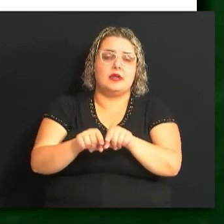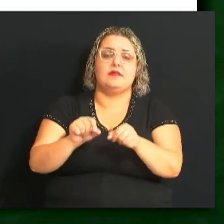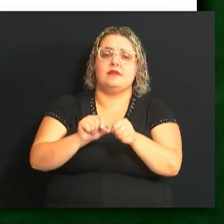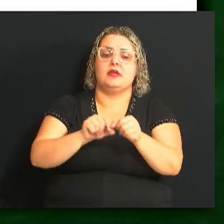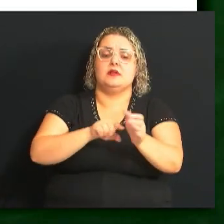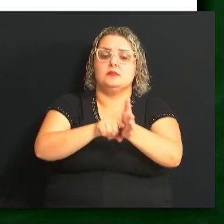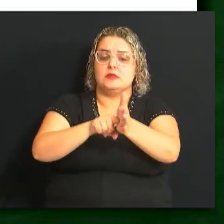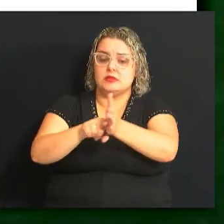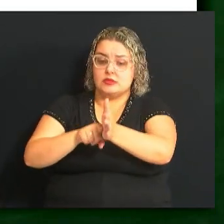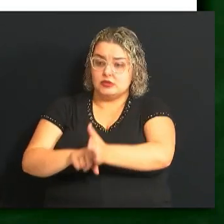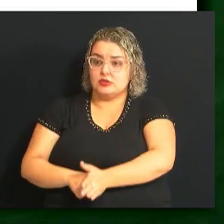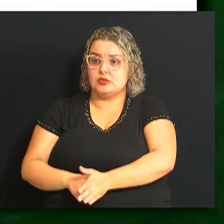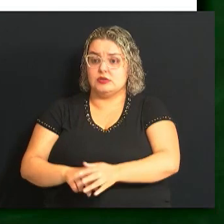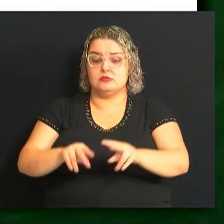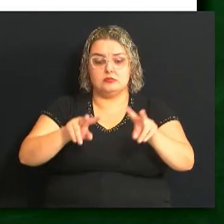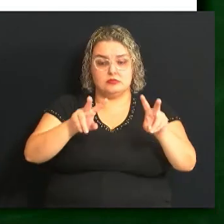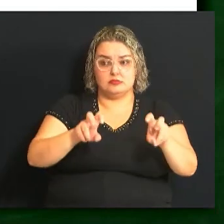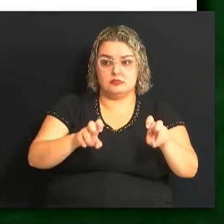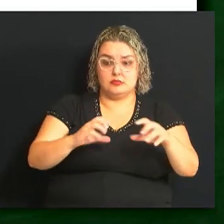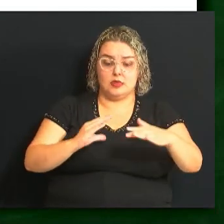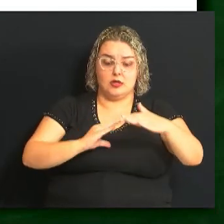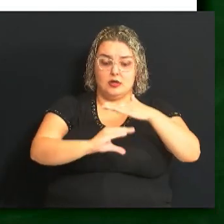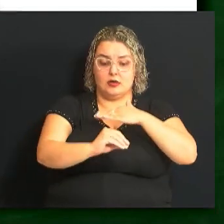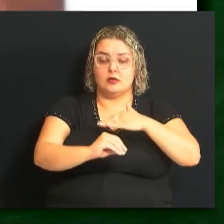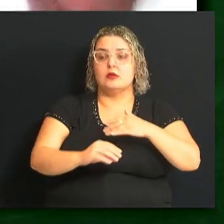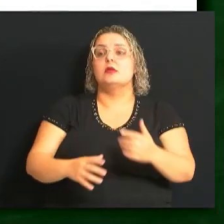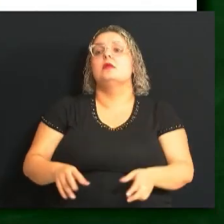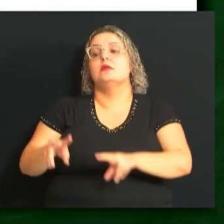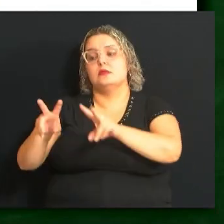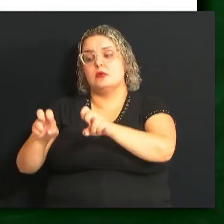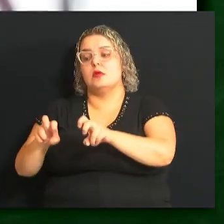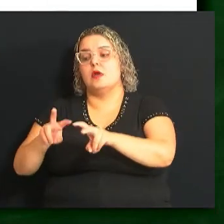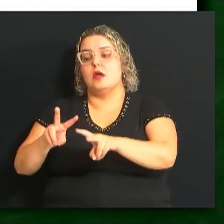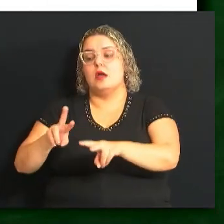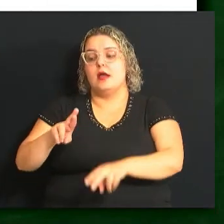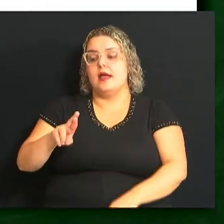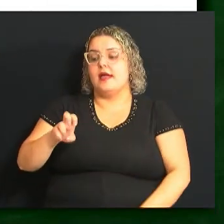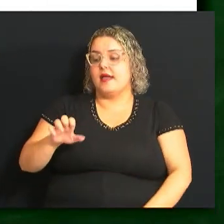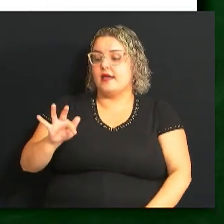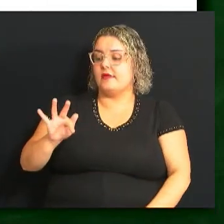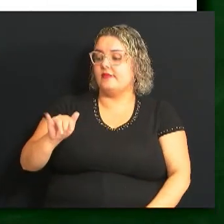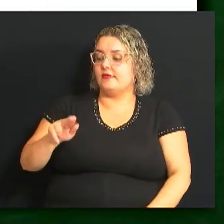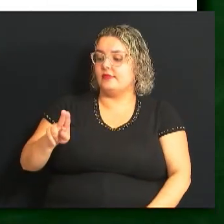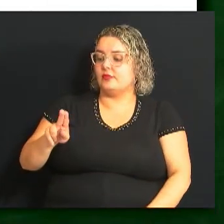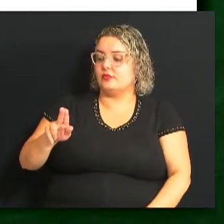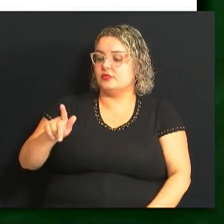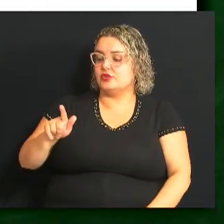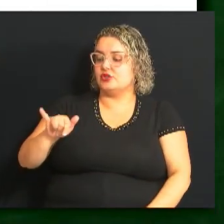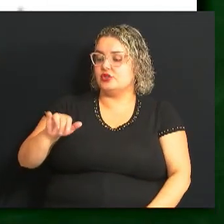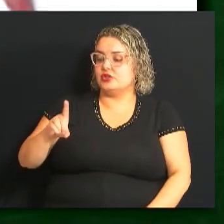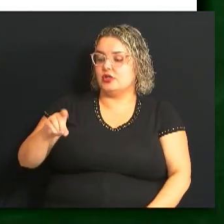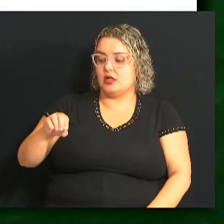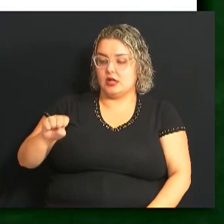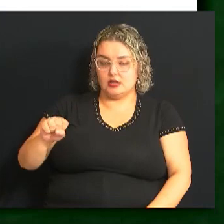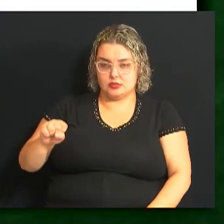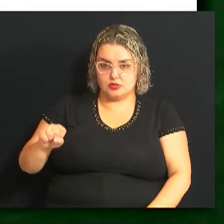dele foi os imigrantes, os refugiados venezuelanos. Então, a condição social da Venezuela, que